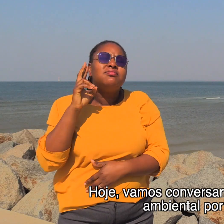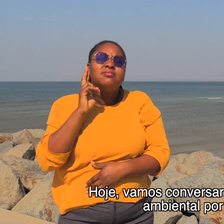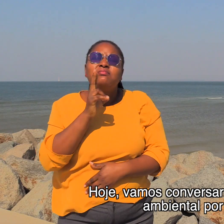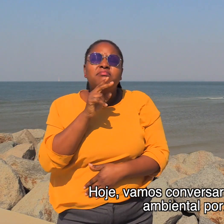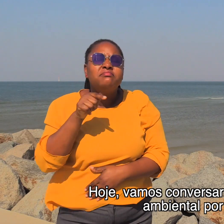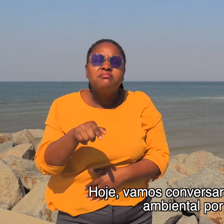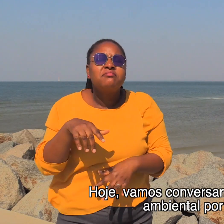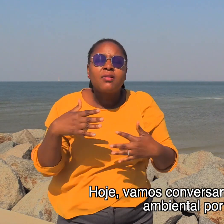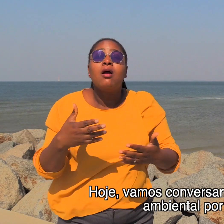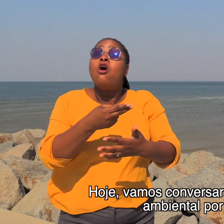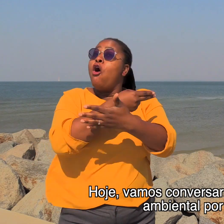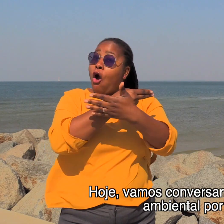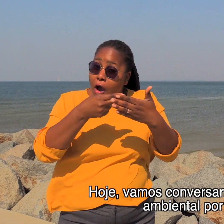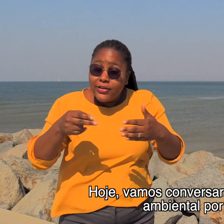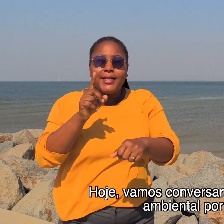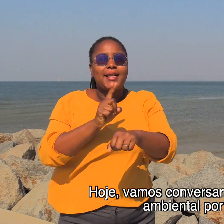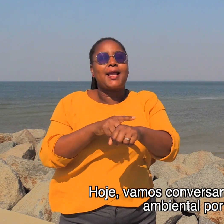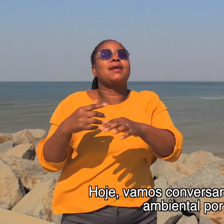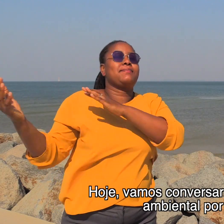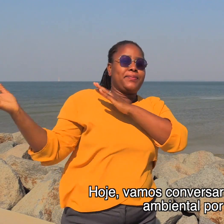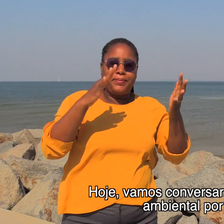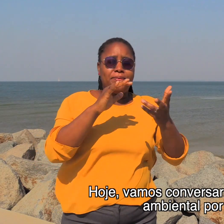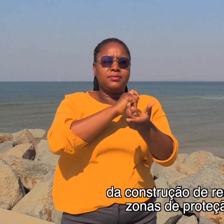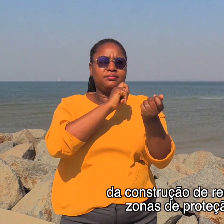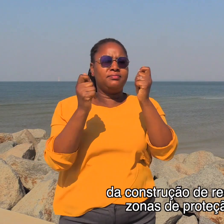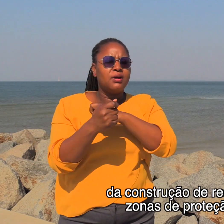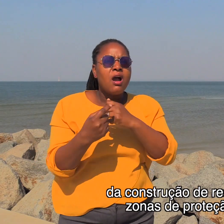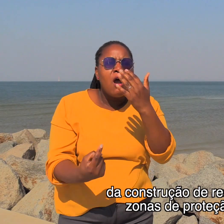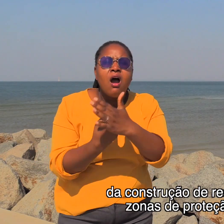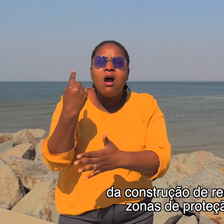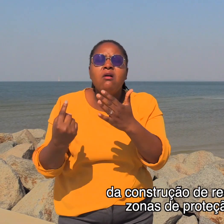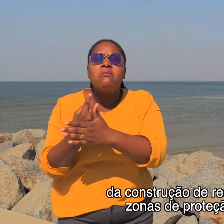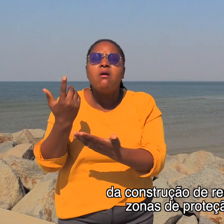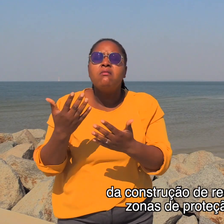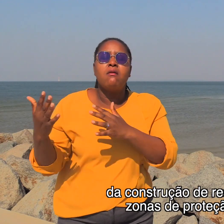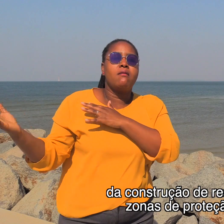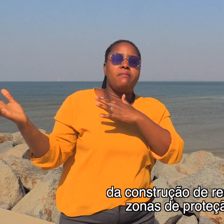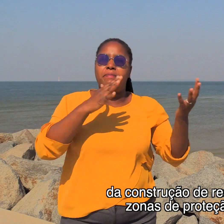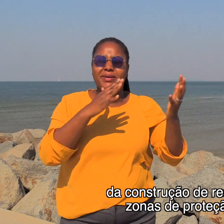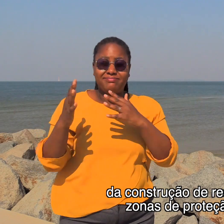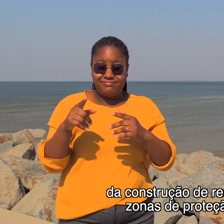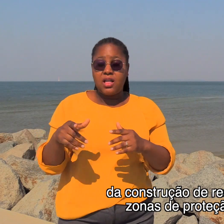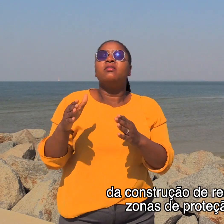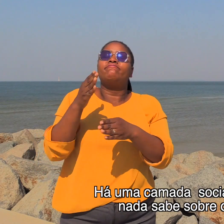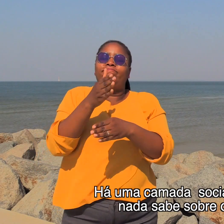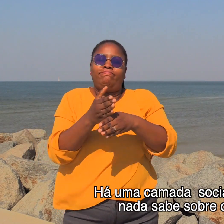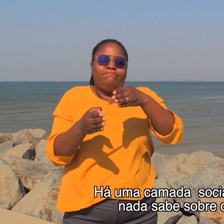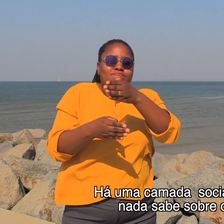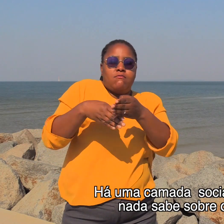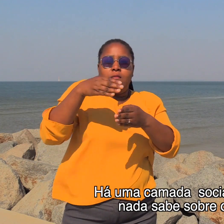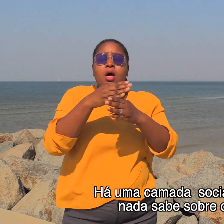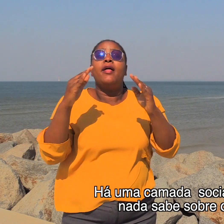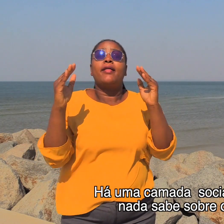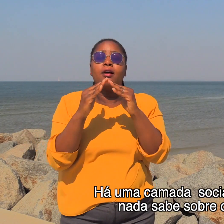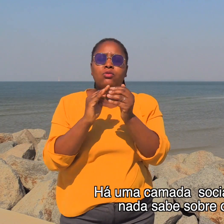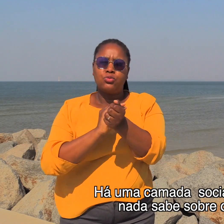Hoje, vamos conversar sobre o impacto ambiental por detrás da construção de residências nas zonas de proteção costeira. Há